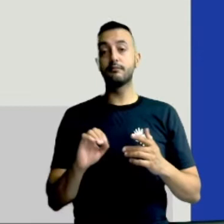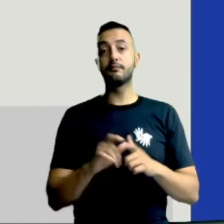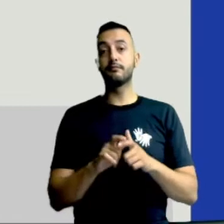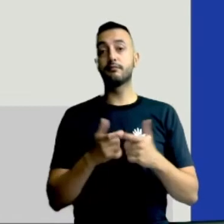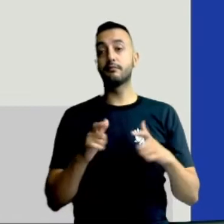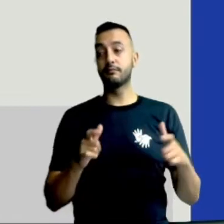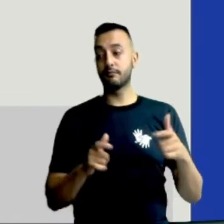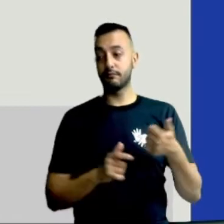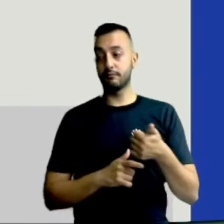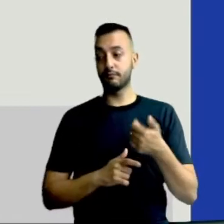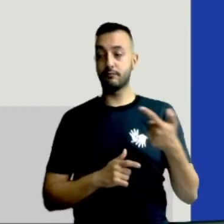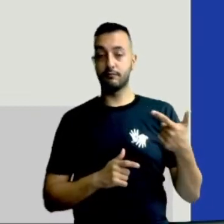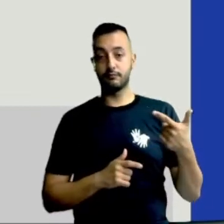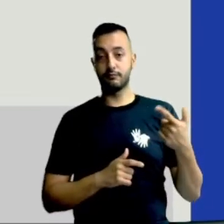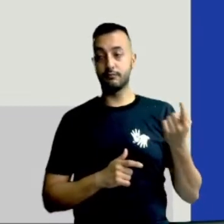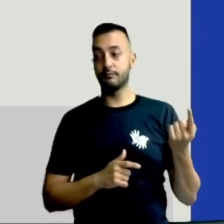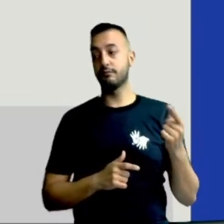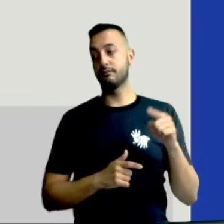de